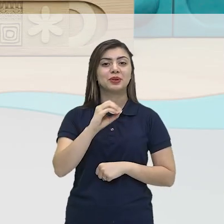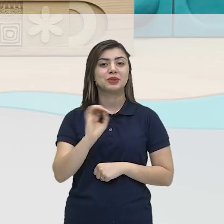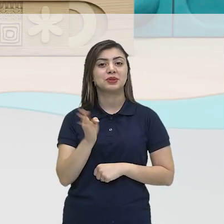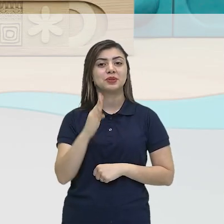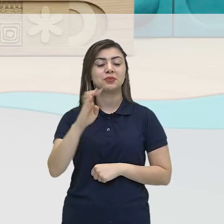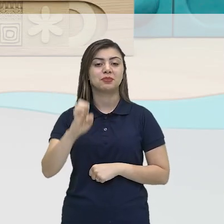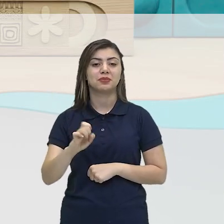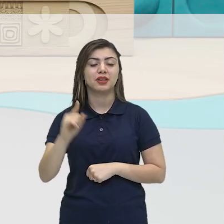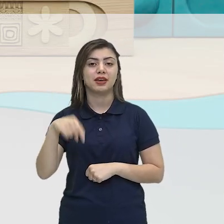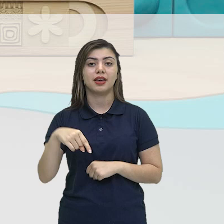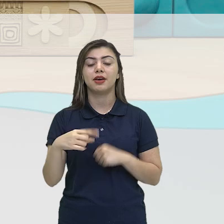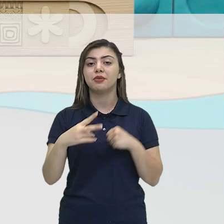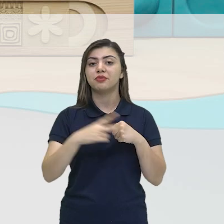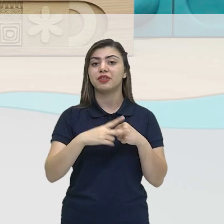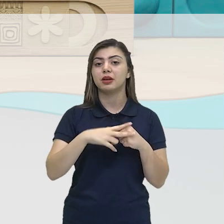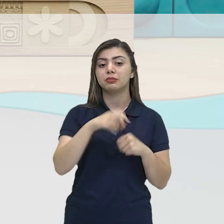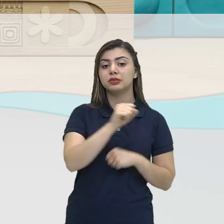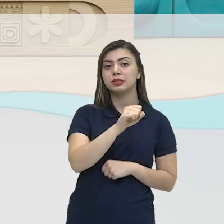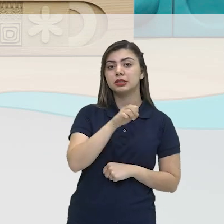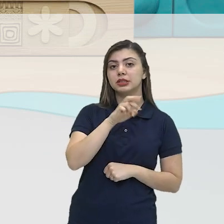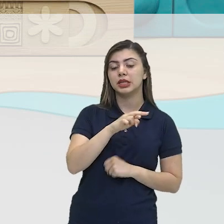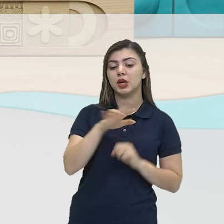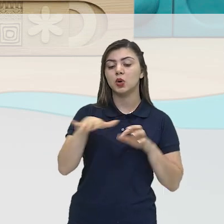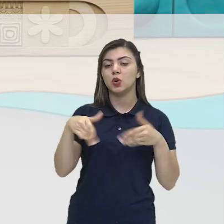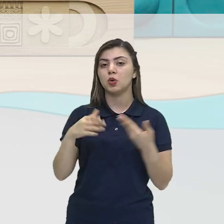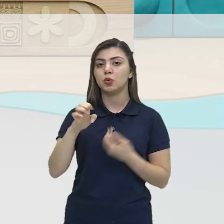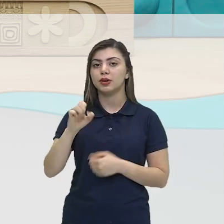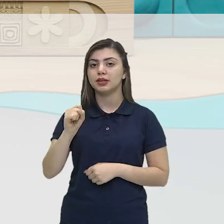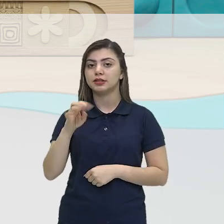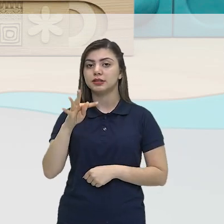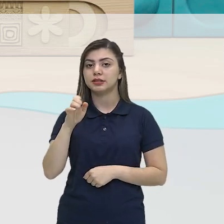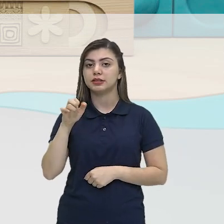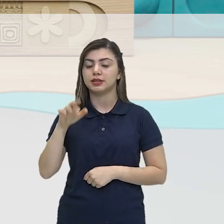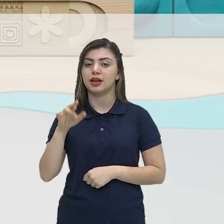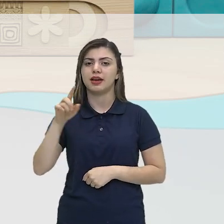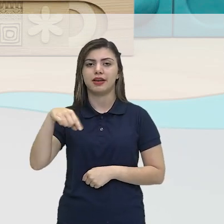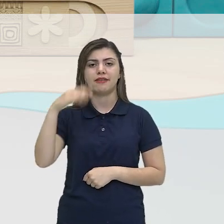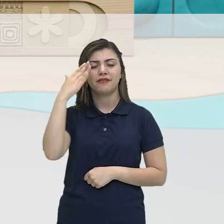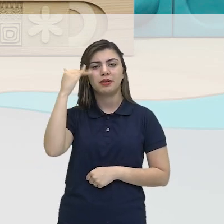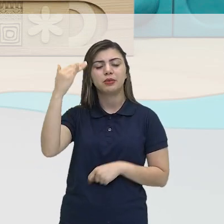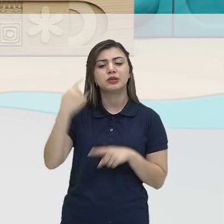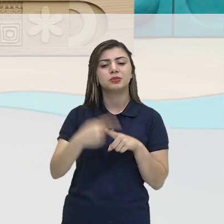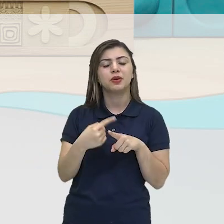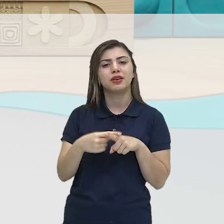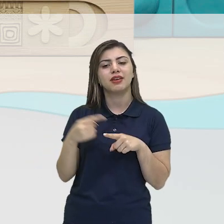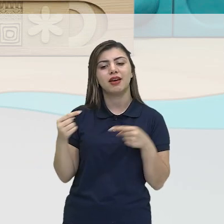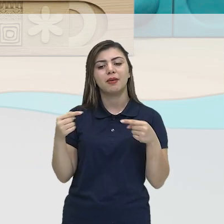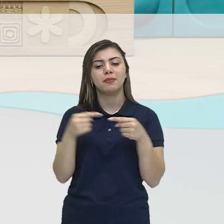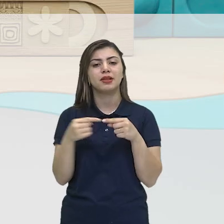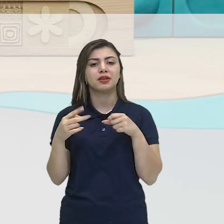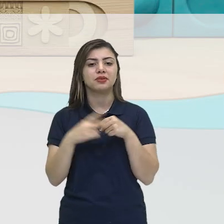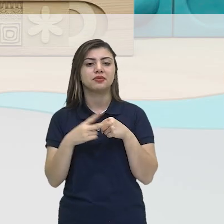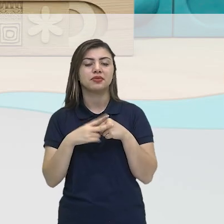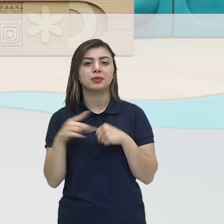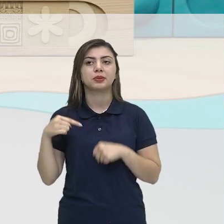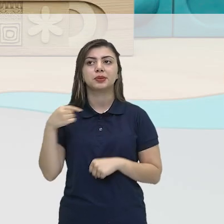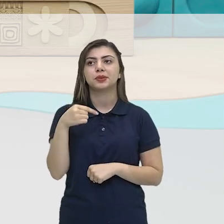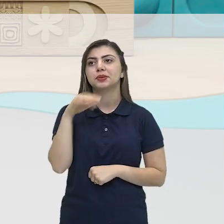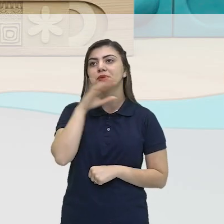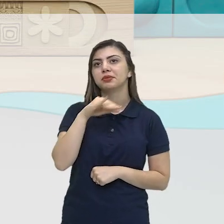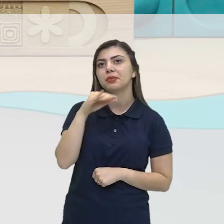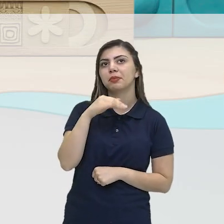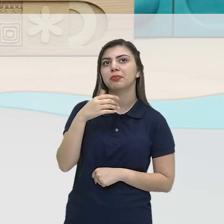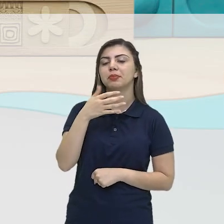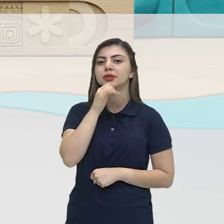é o verbo ser ou estar? Ele é bem famoso porque ele é um verbo que serve para a gente falar